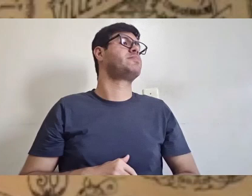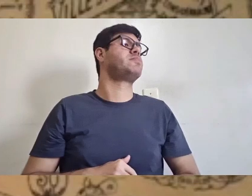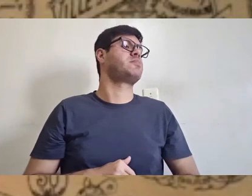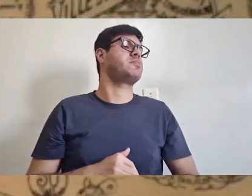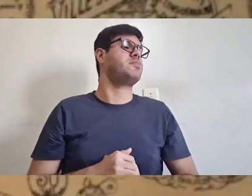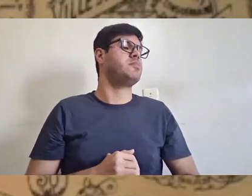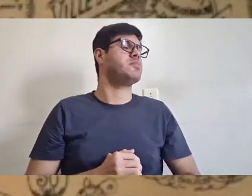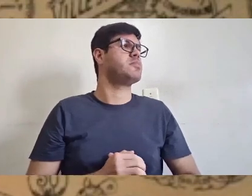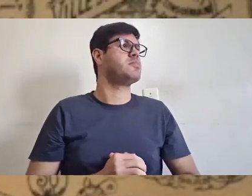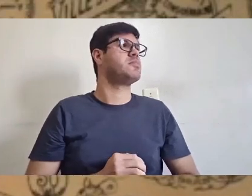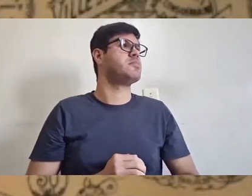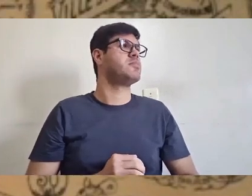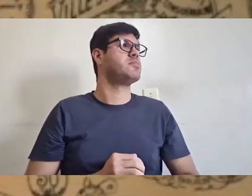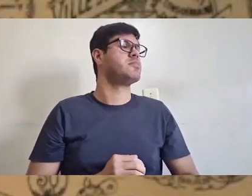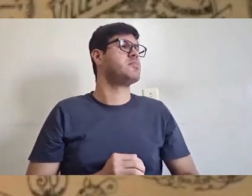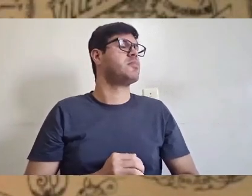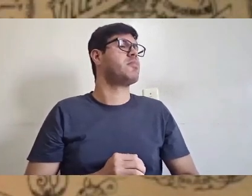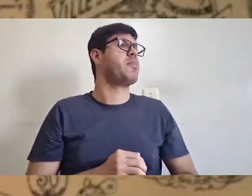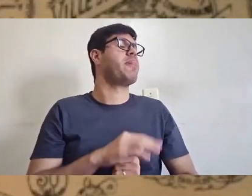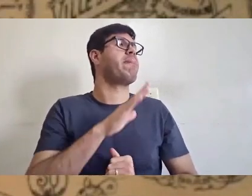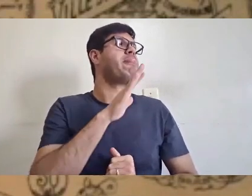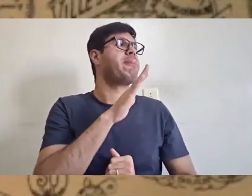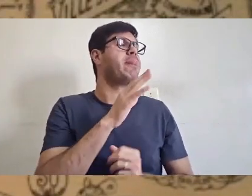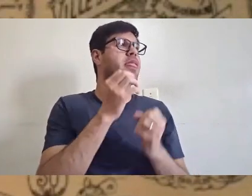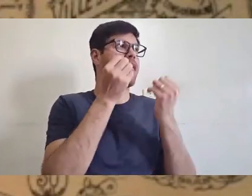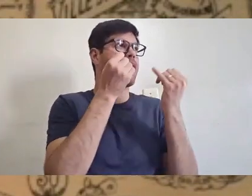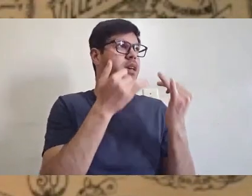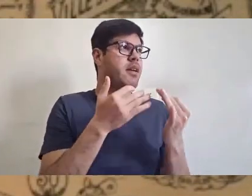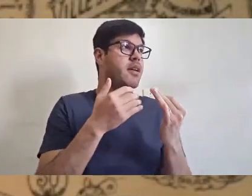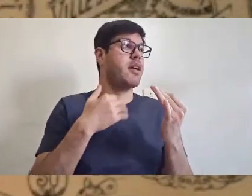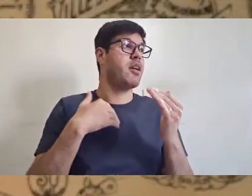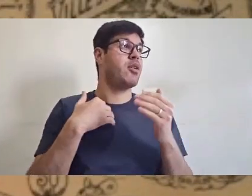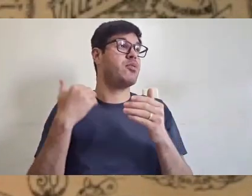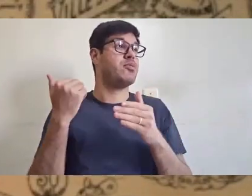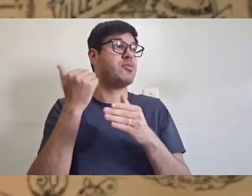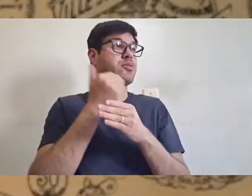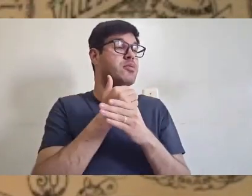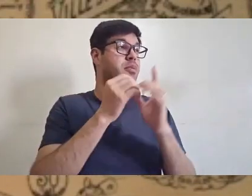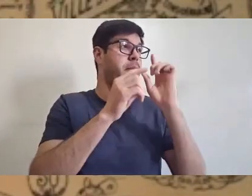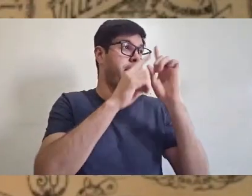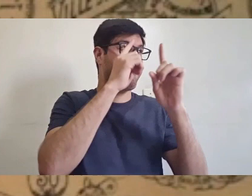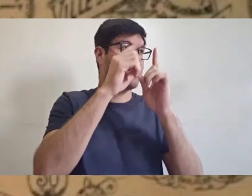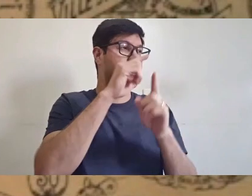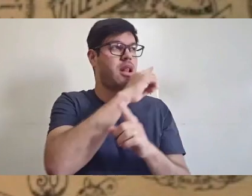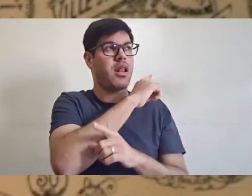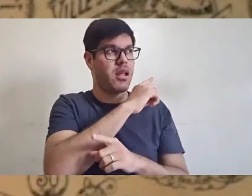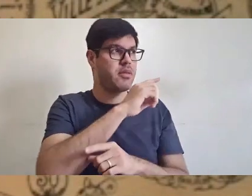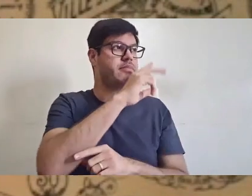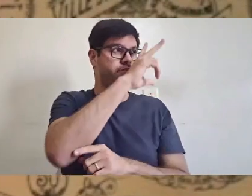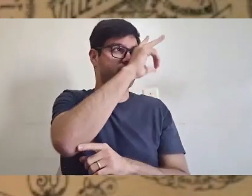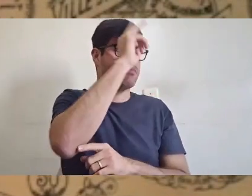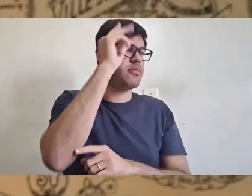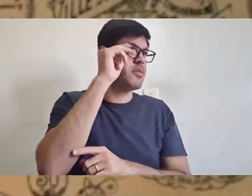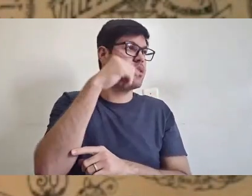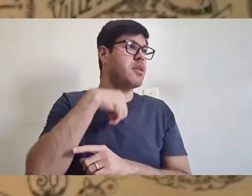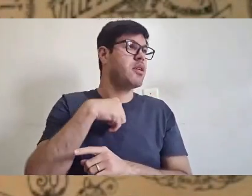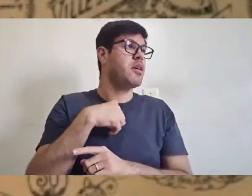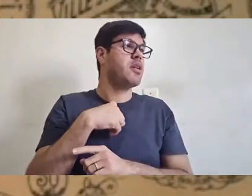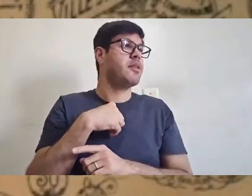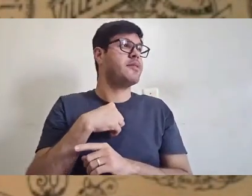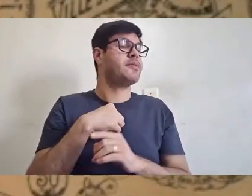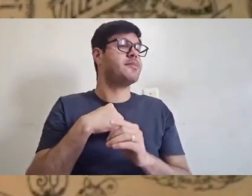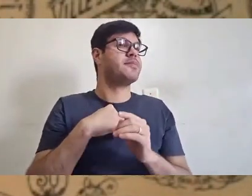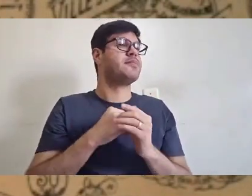38. O que eu tenho patente é o seguinte: quando eu assumi a prefeitura,